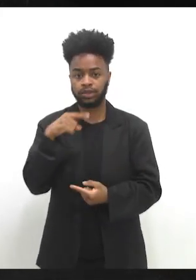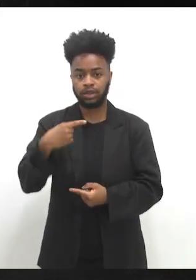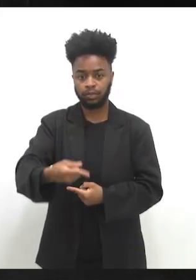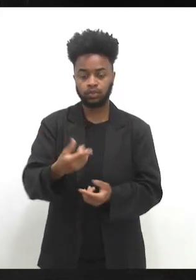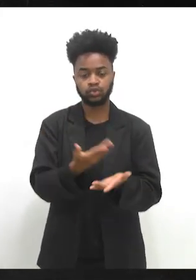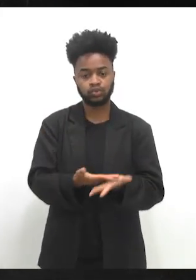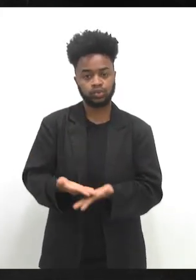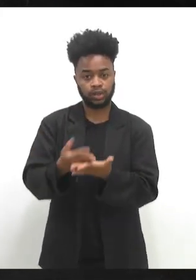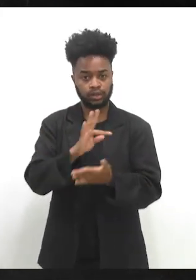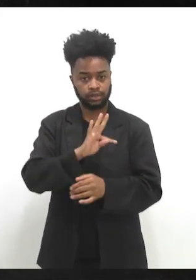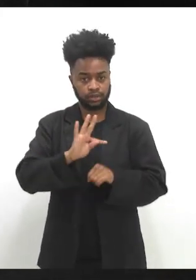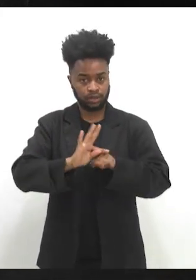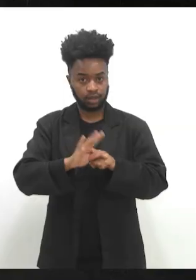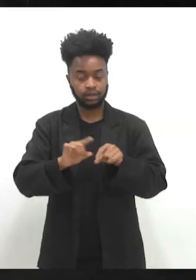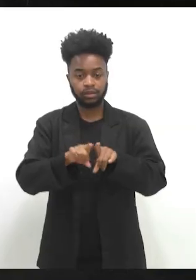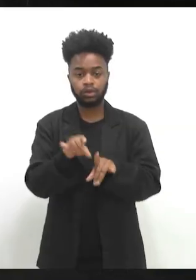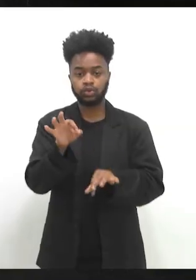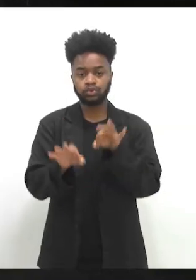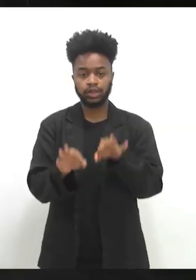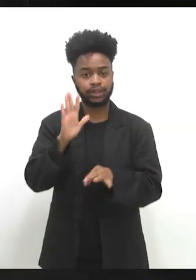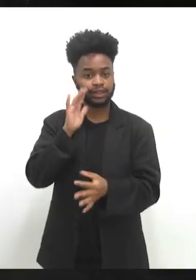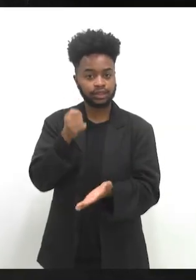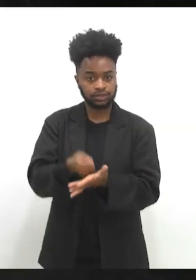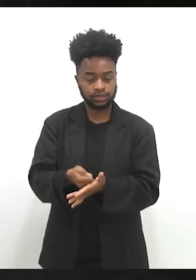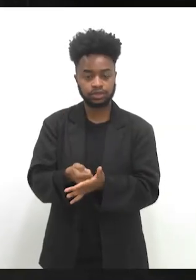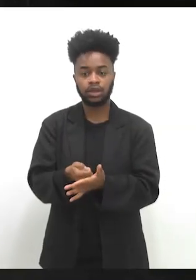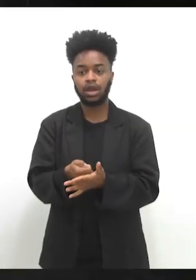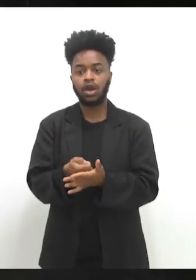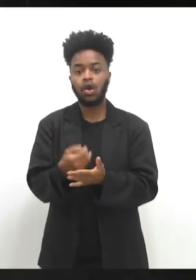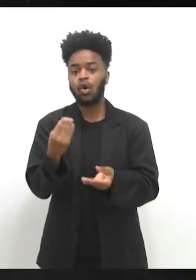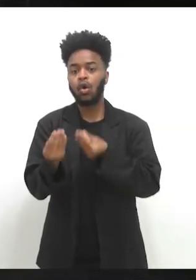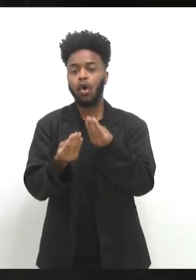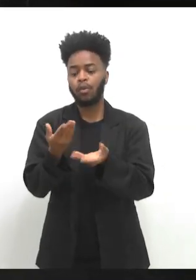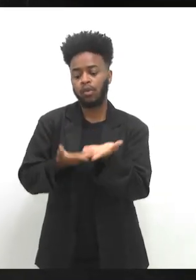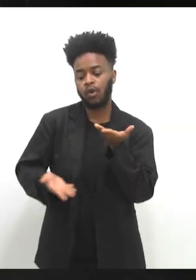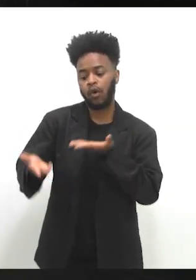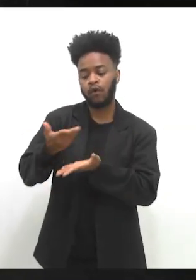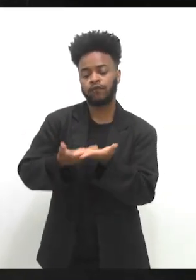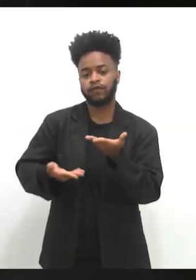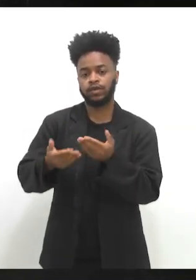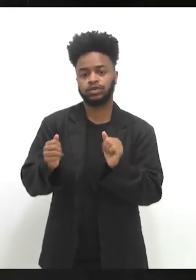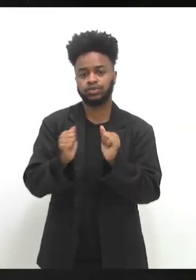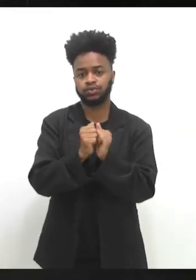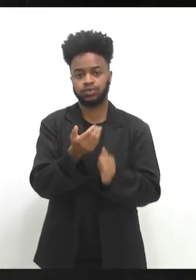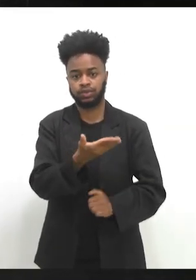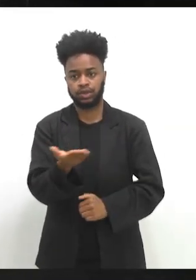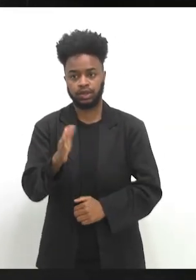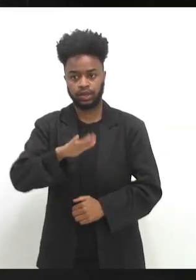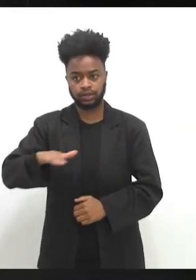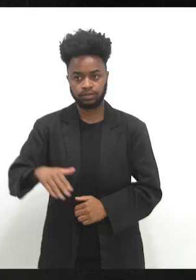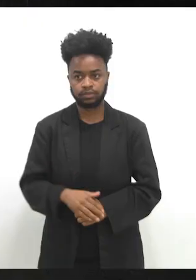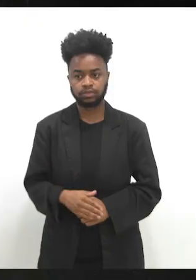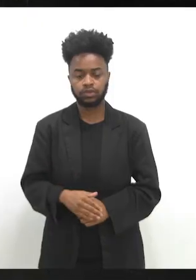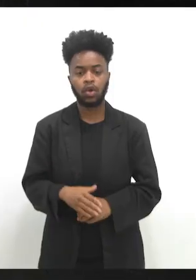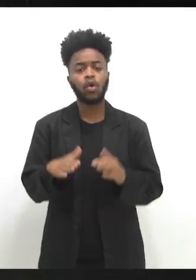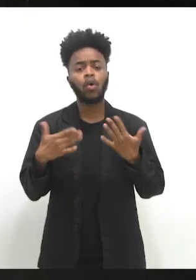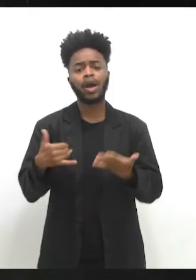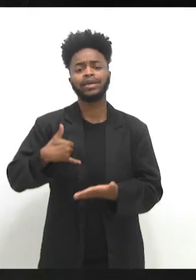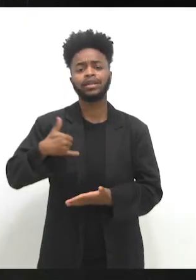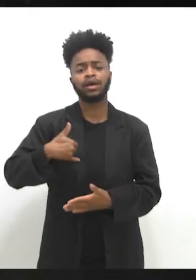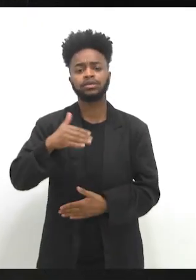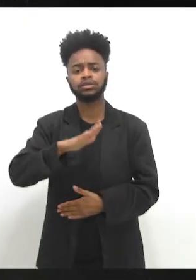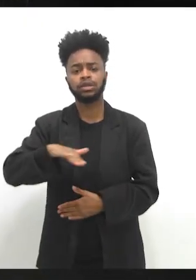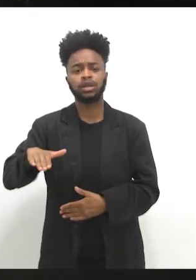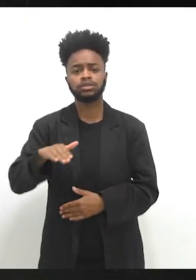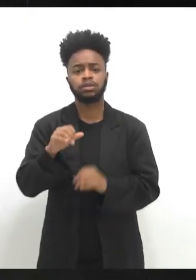feito esse estudo técnico e o juiz irá decidir como que vai ficar a convivência com esse menor de cada genitor. A partir de que idade